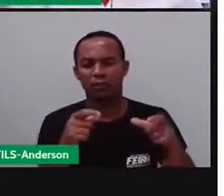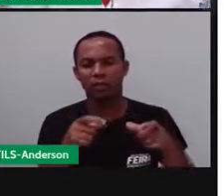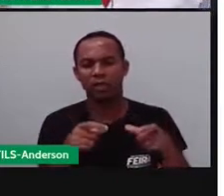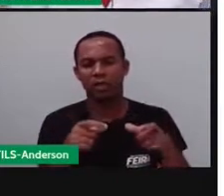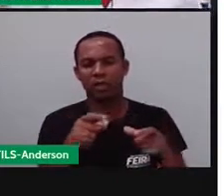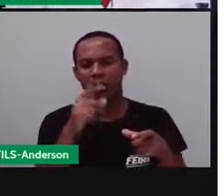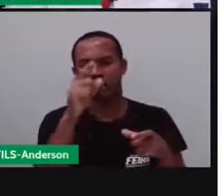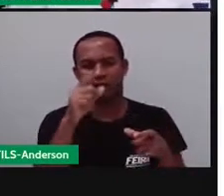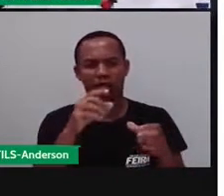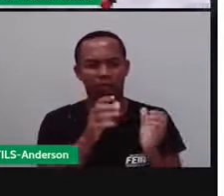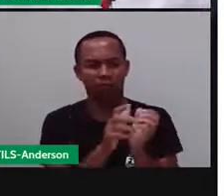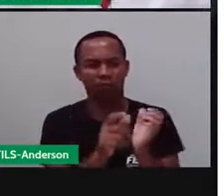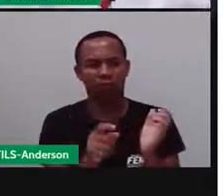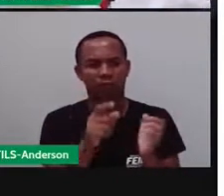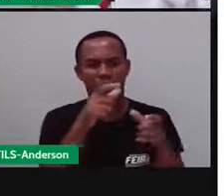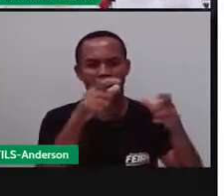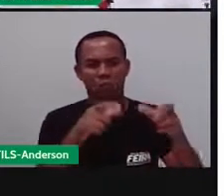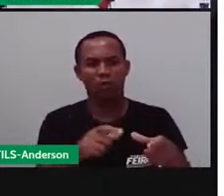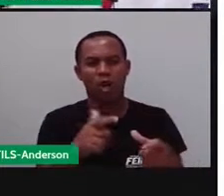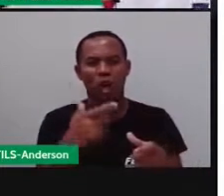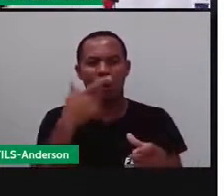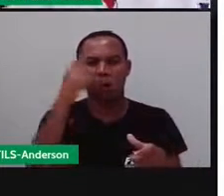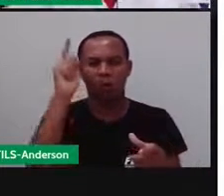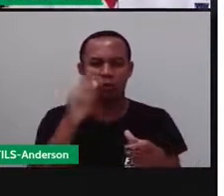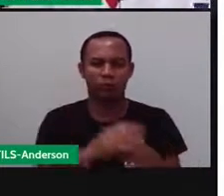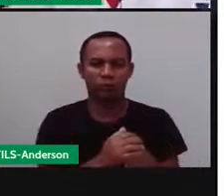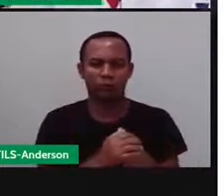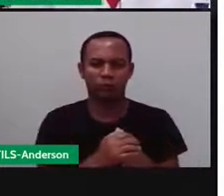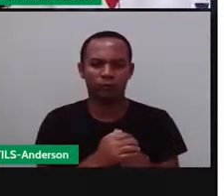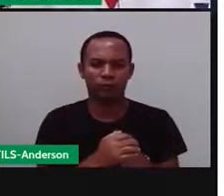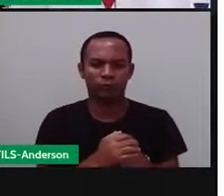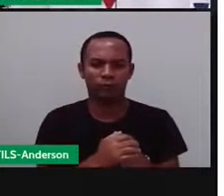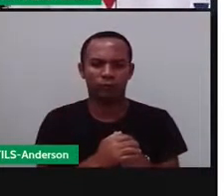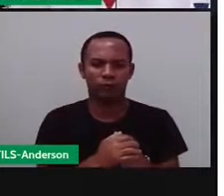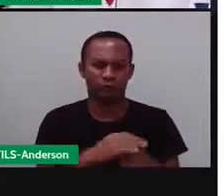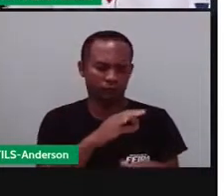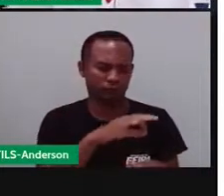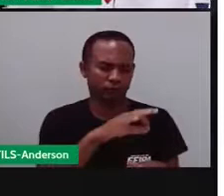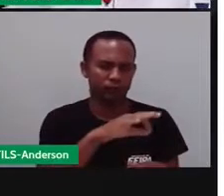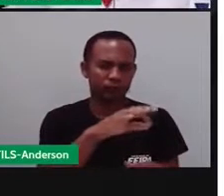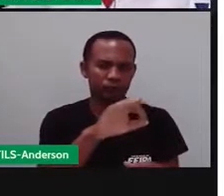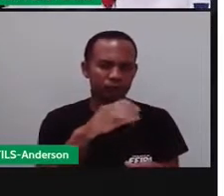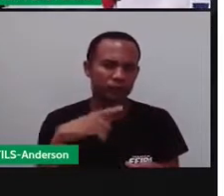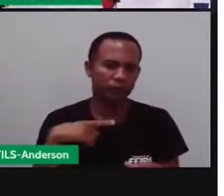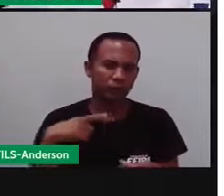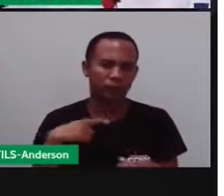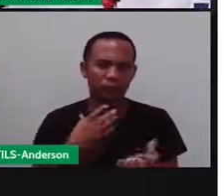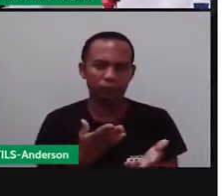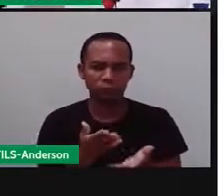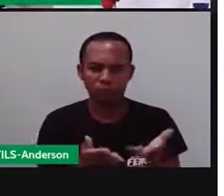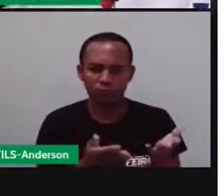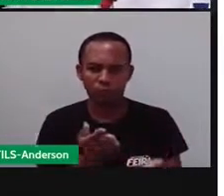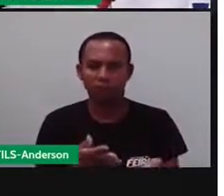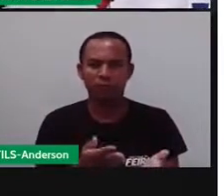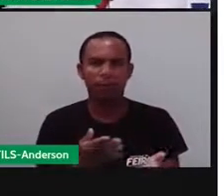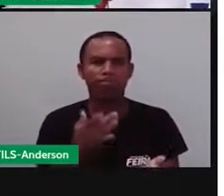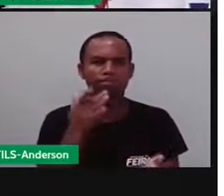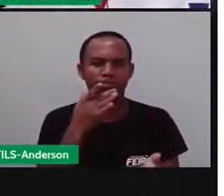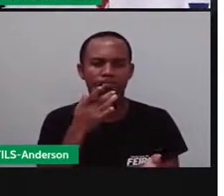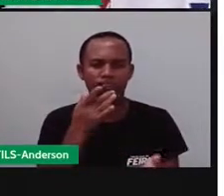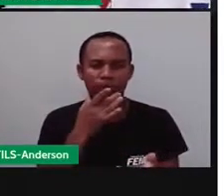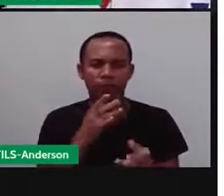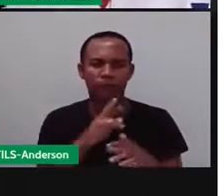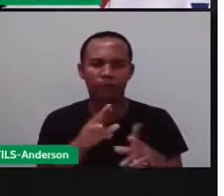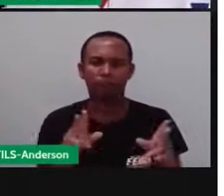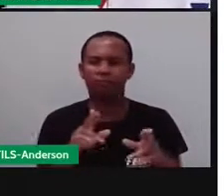que é plantado na roça, que é natural, que não vem de uma irrigação, né? Que tem aquele cuidado com o solo, o sabor dele é diferente.